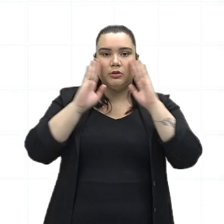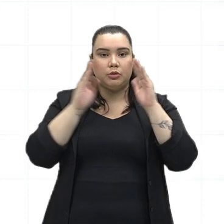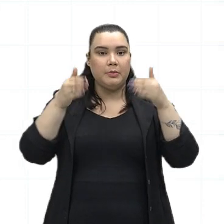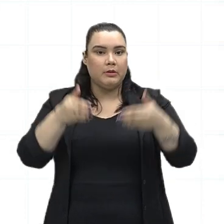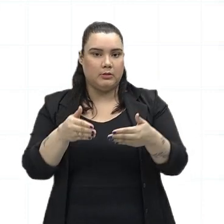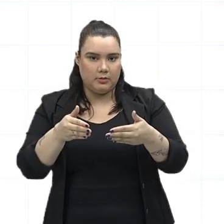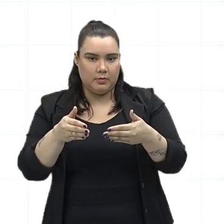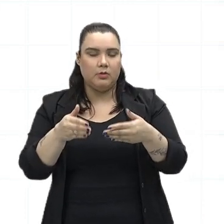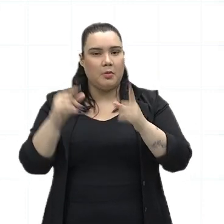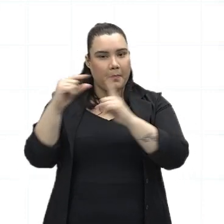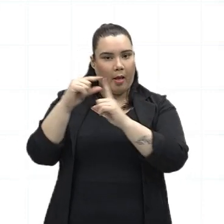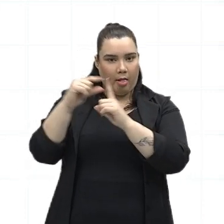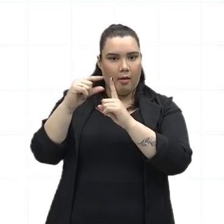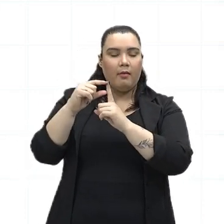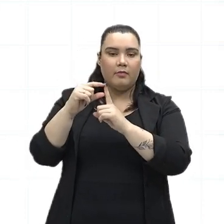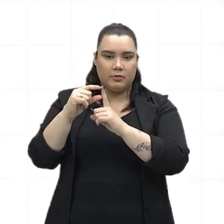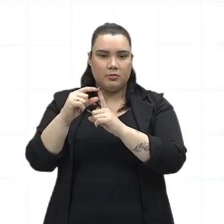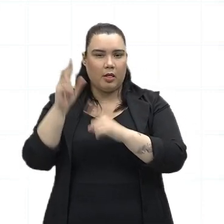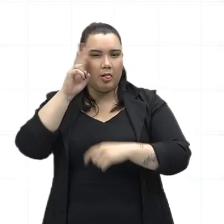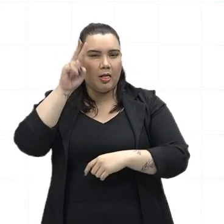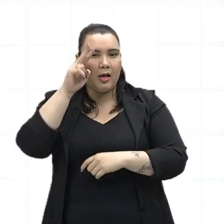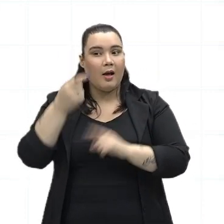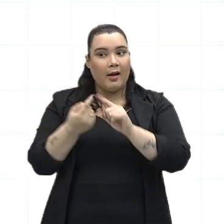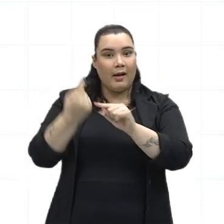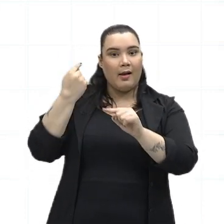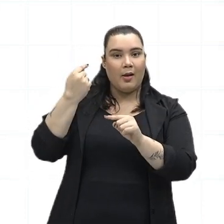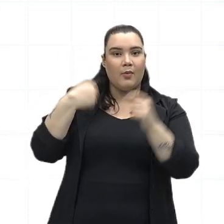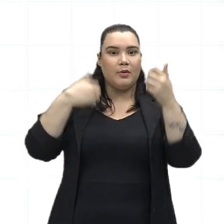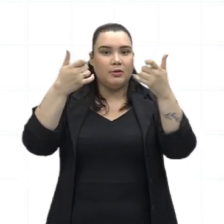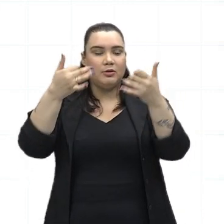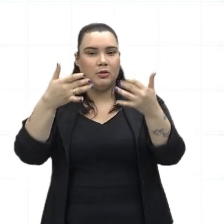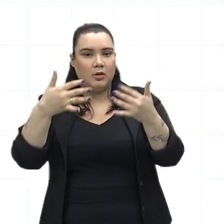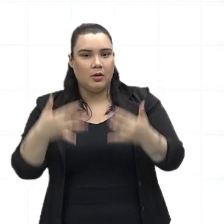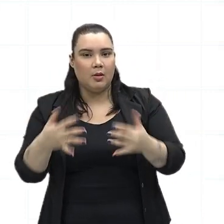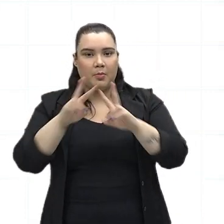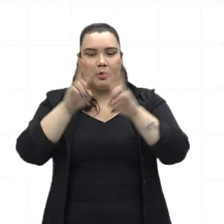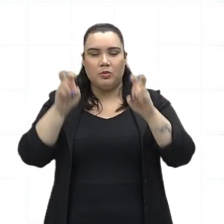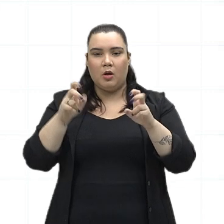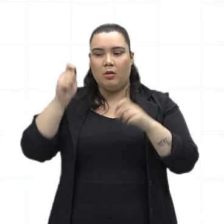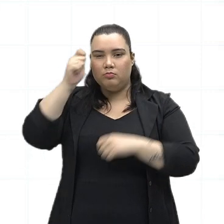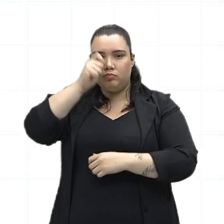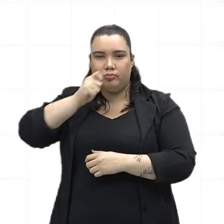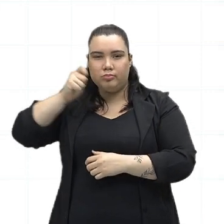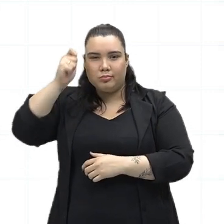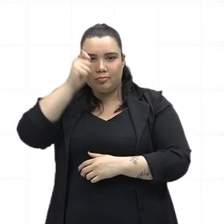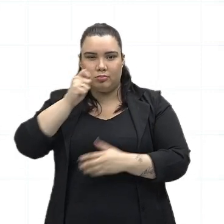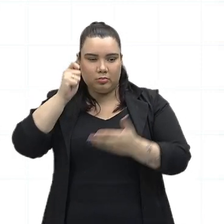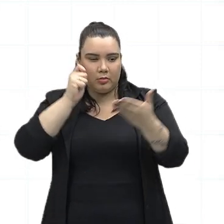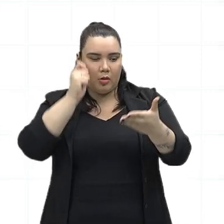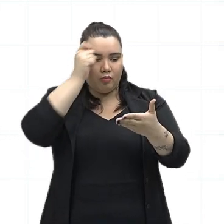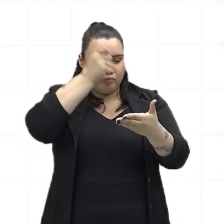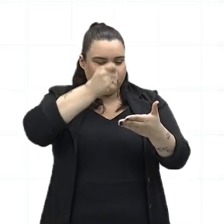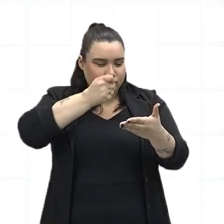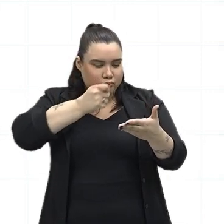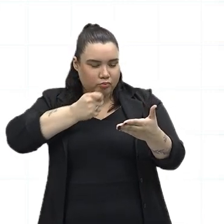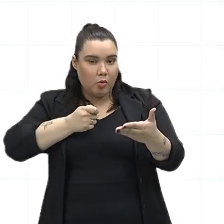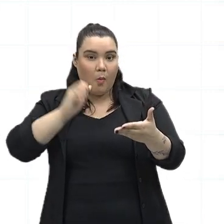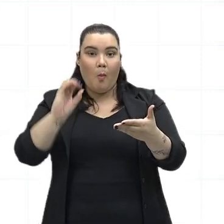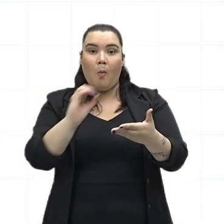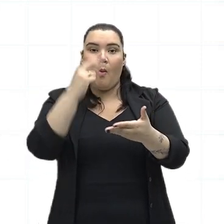início? Com relação à lupa, com relação à questão do scanning, aquela máquina que escaneia,